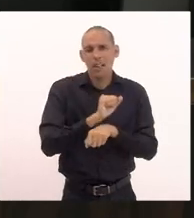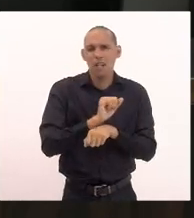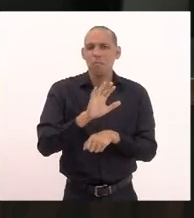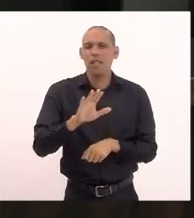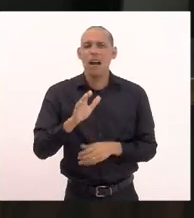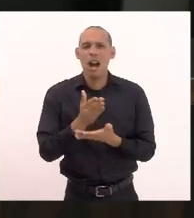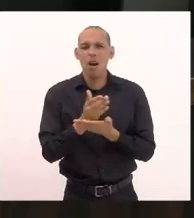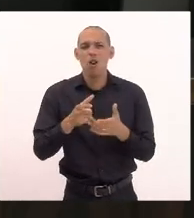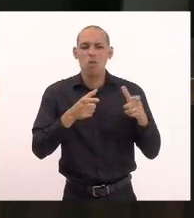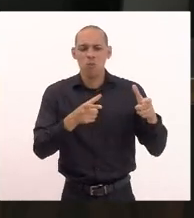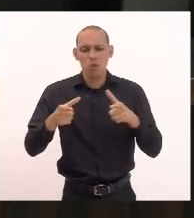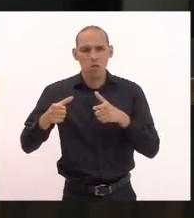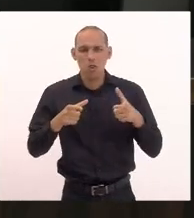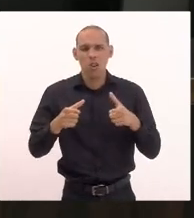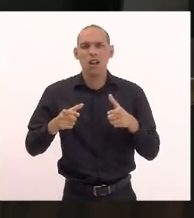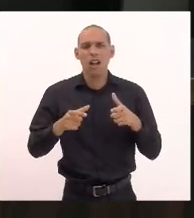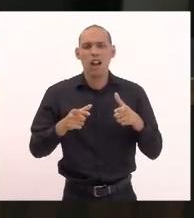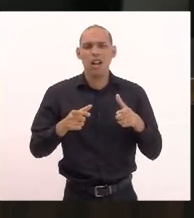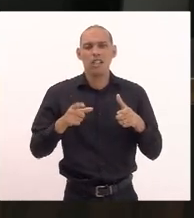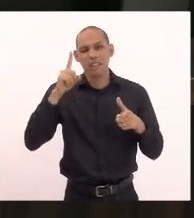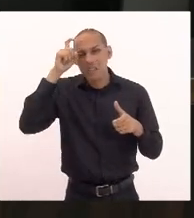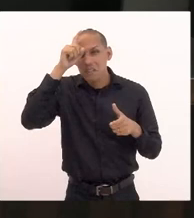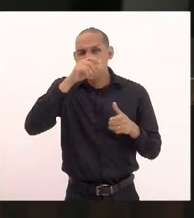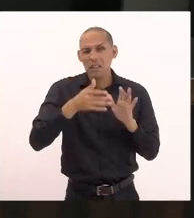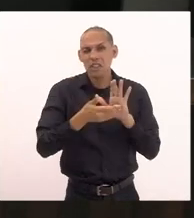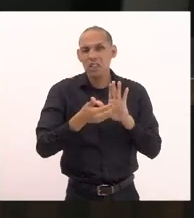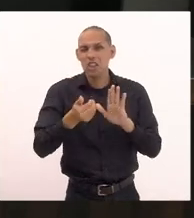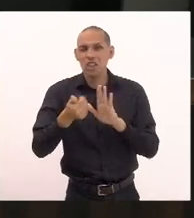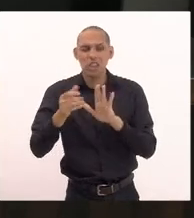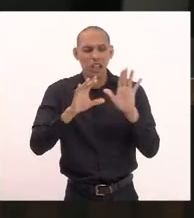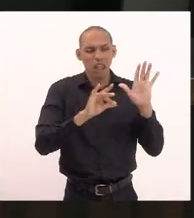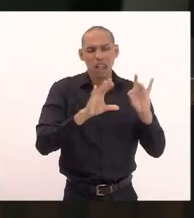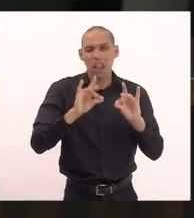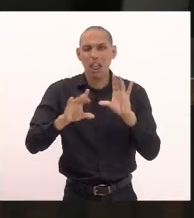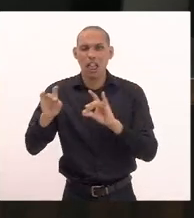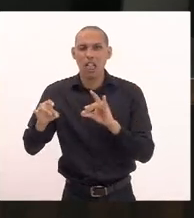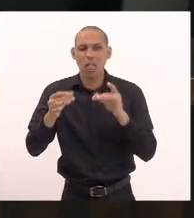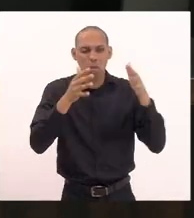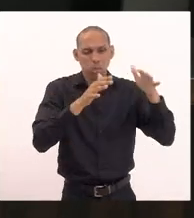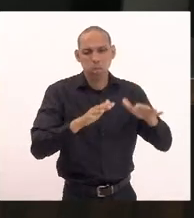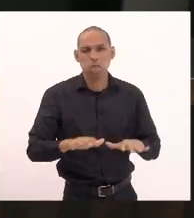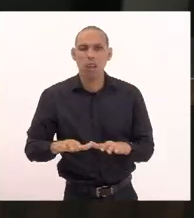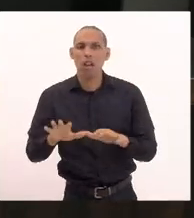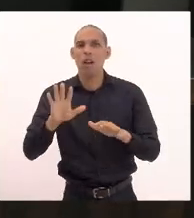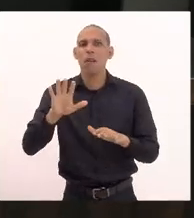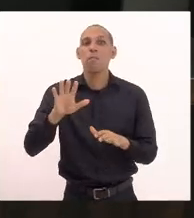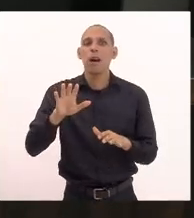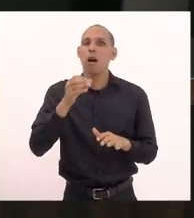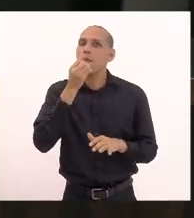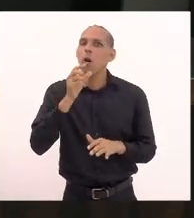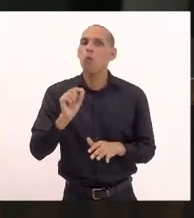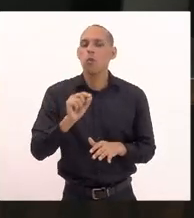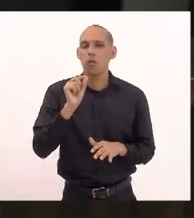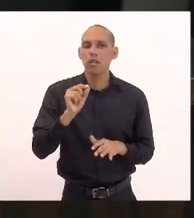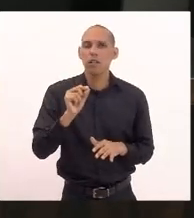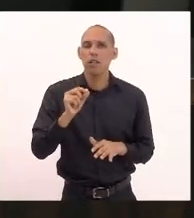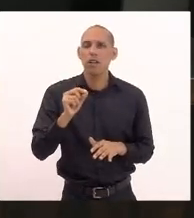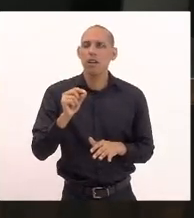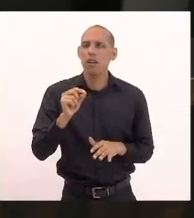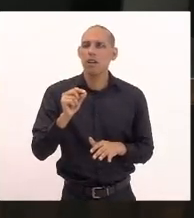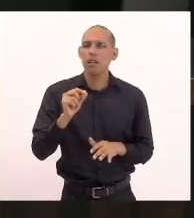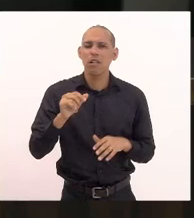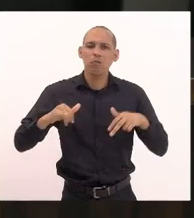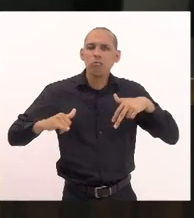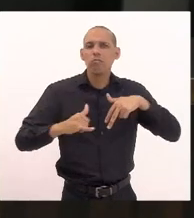alguns lugares, tem muita dificuldade de retirar a lama, de retirar os escombros. Mas a notícia boa é que mais de 20 também vítimas que